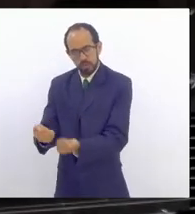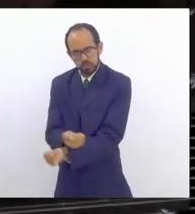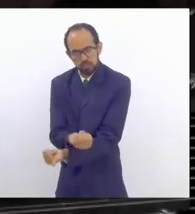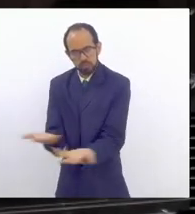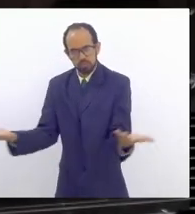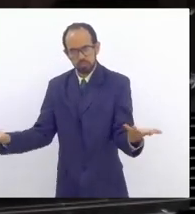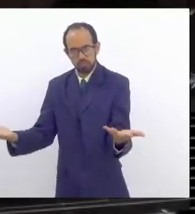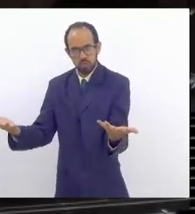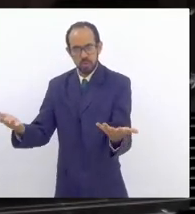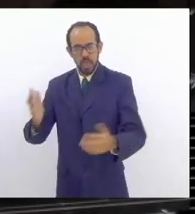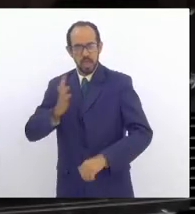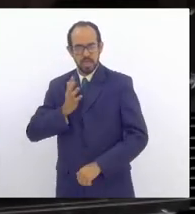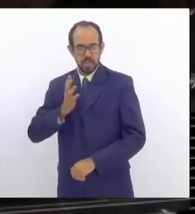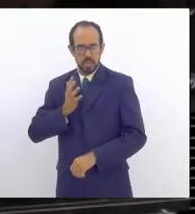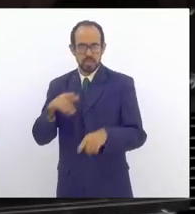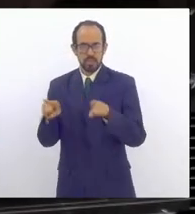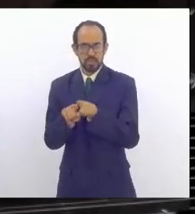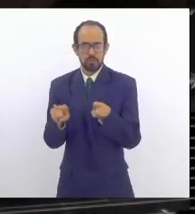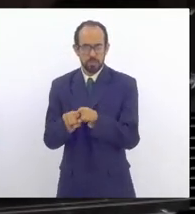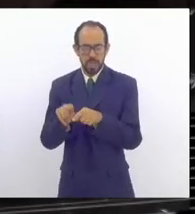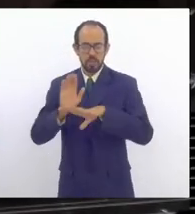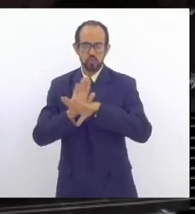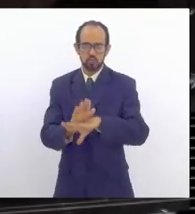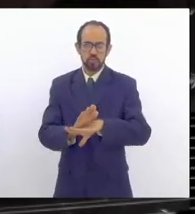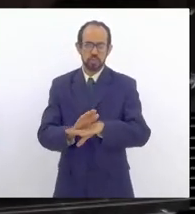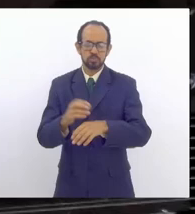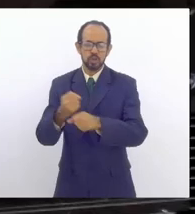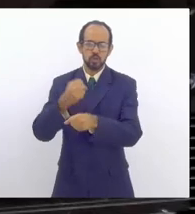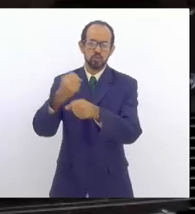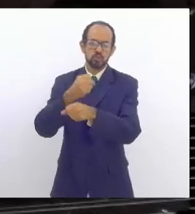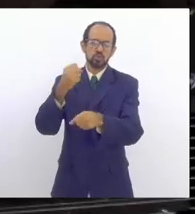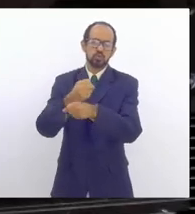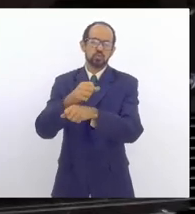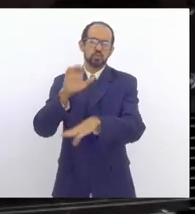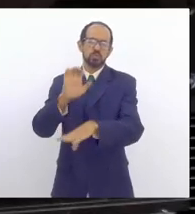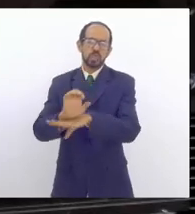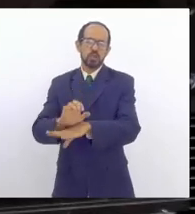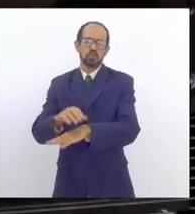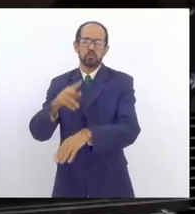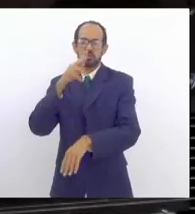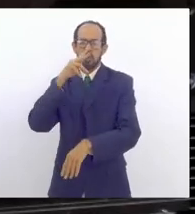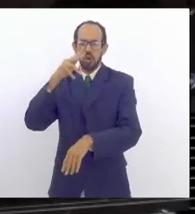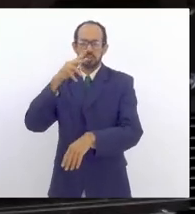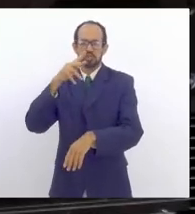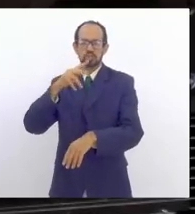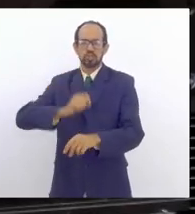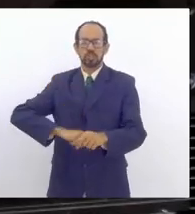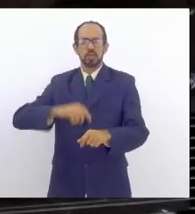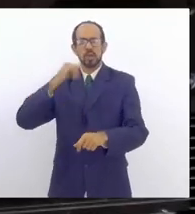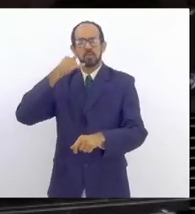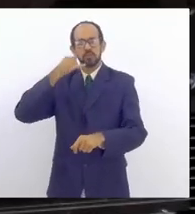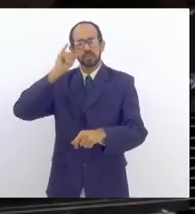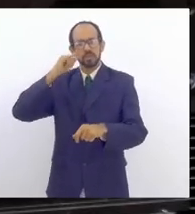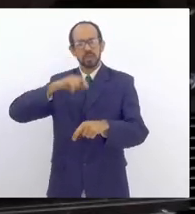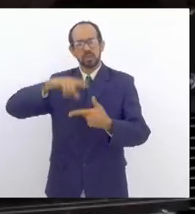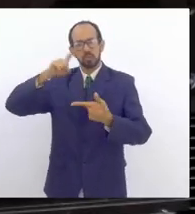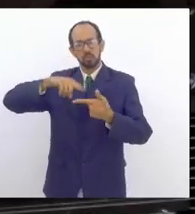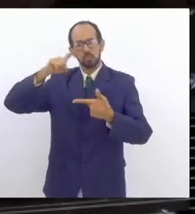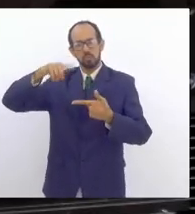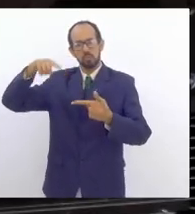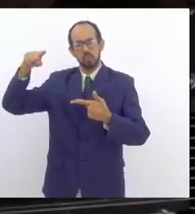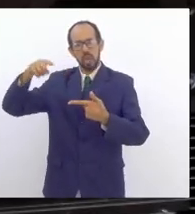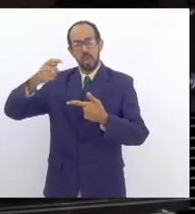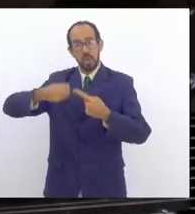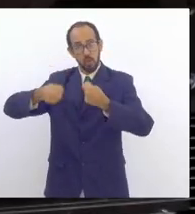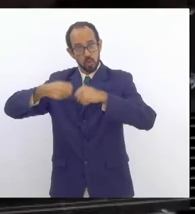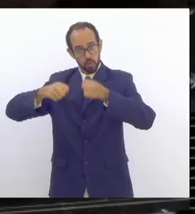riqueza, ajudamos a construir um Estado forte, equilibrado e menos exposto a flutuações econômicas e sociais.